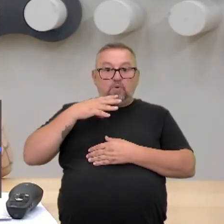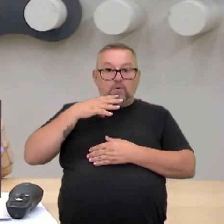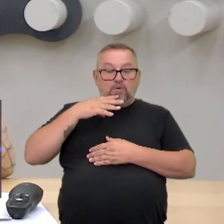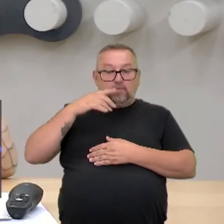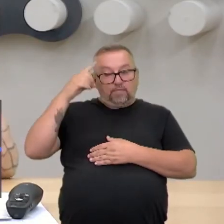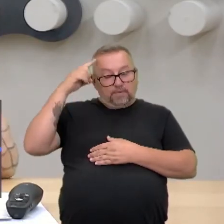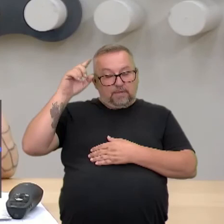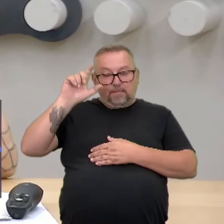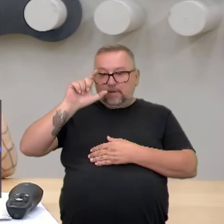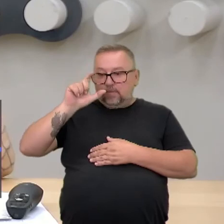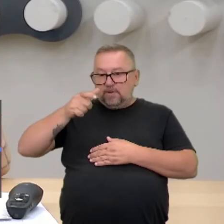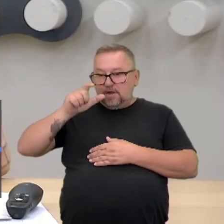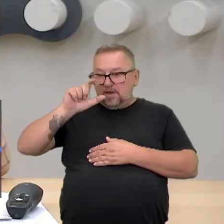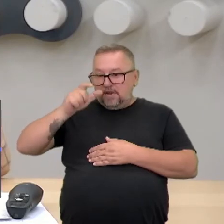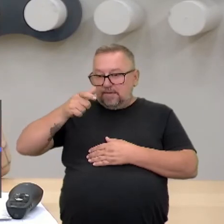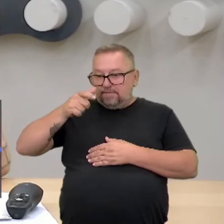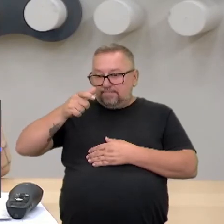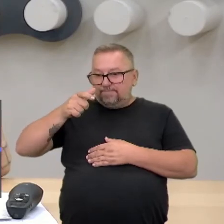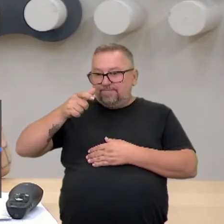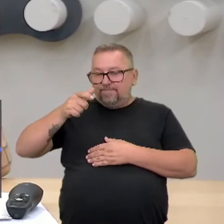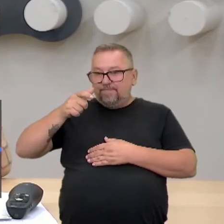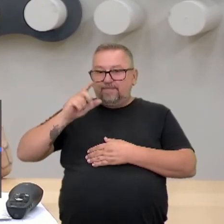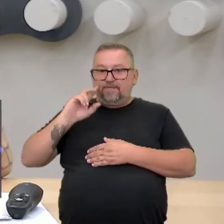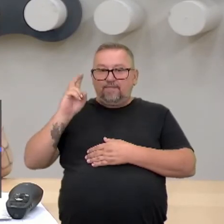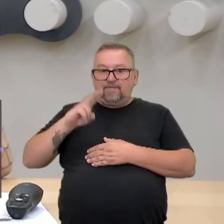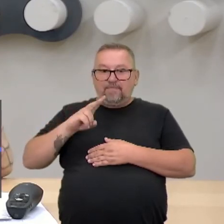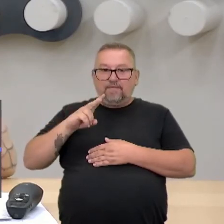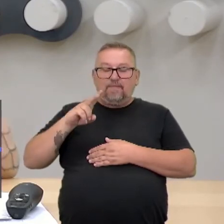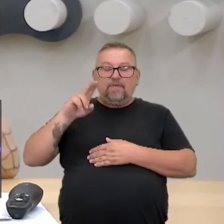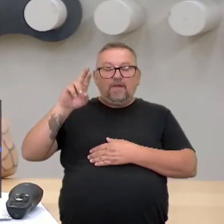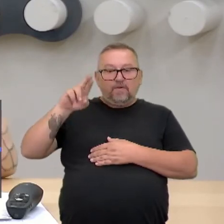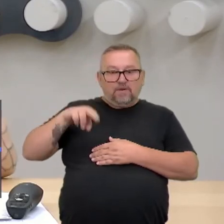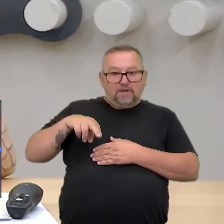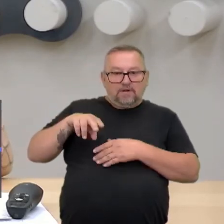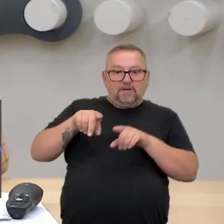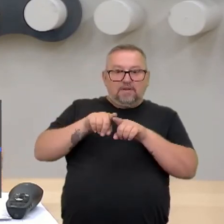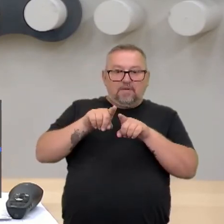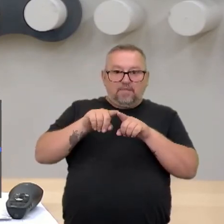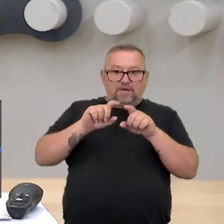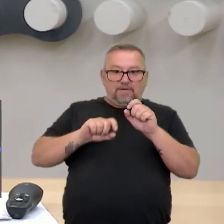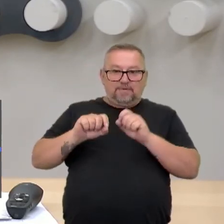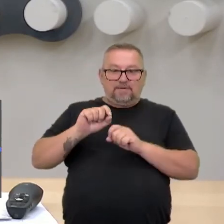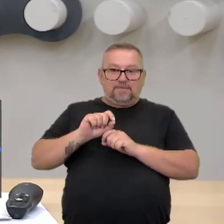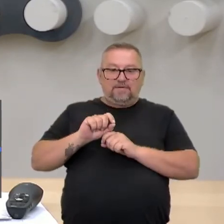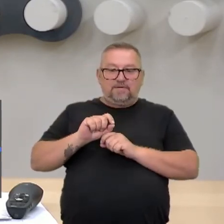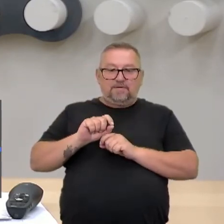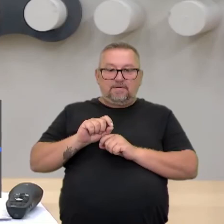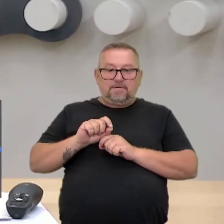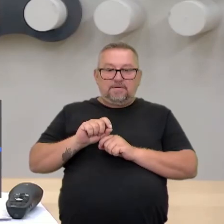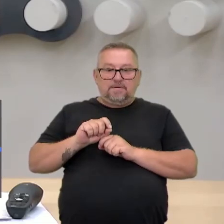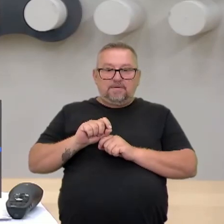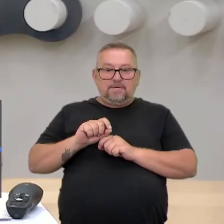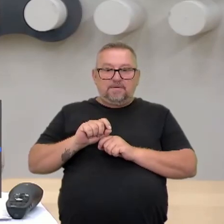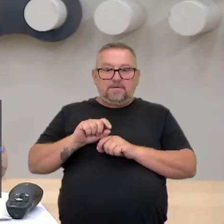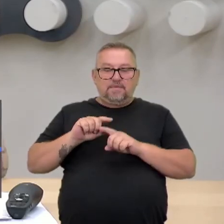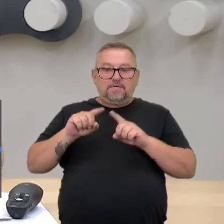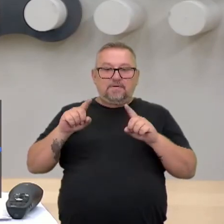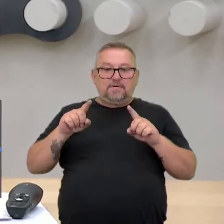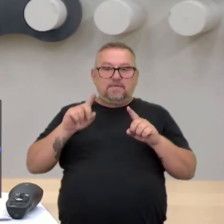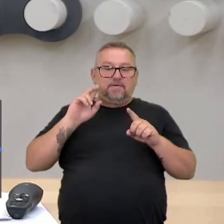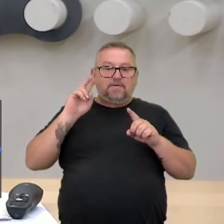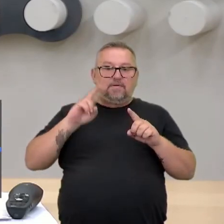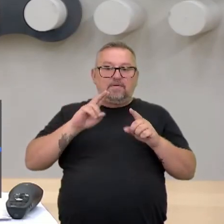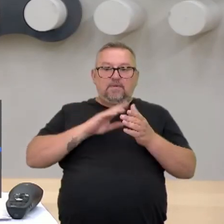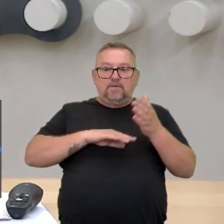pensamento do de kart que a gente conheça a corrente racionalista afinal de contas não à toa Ele